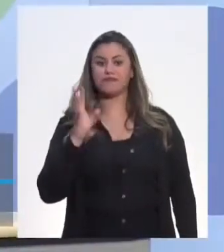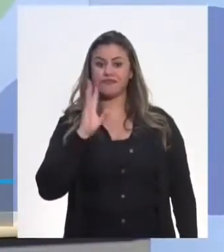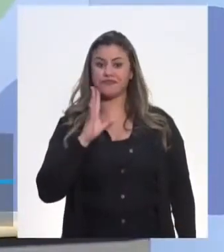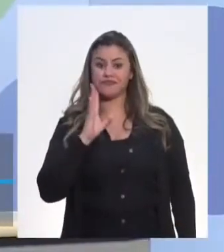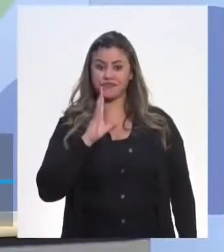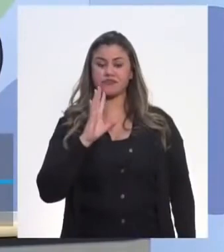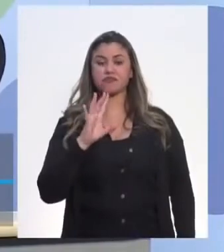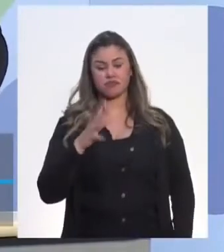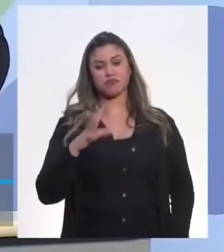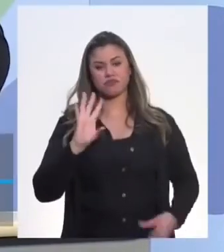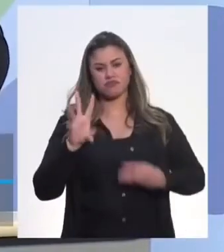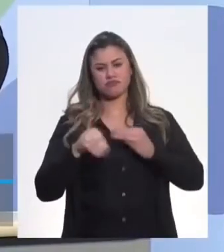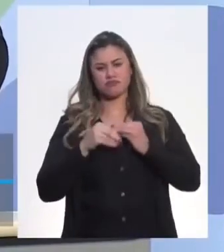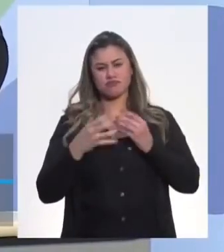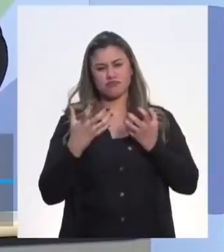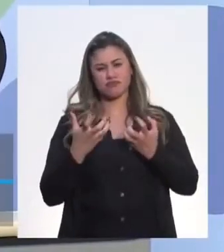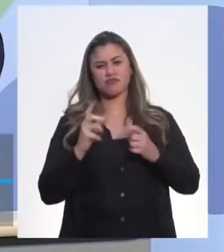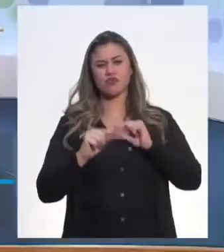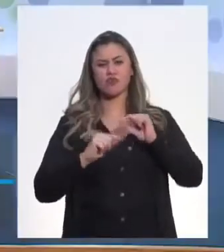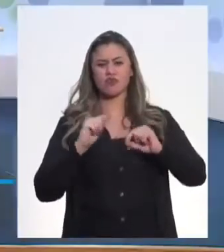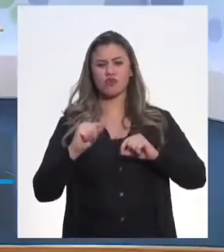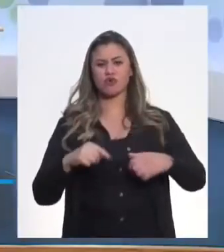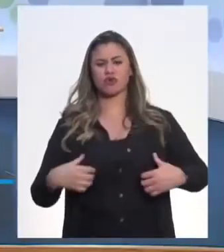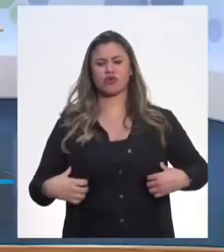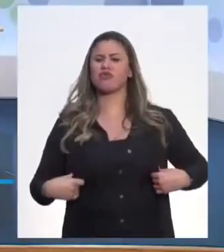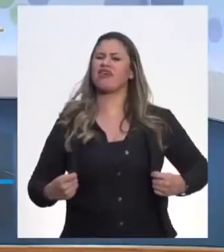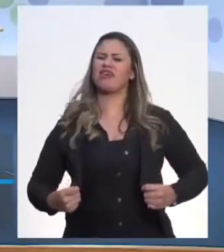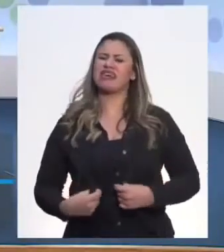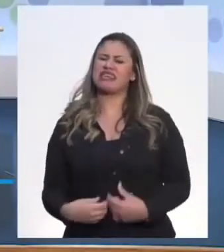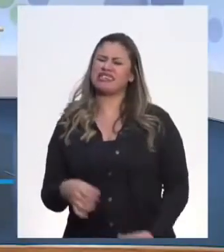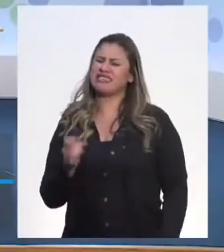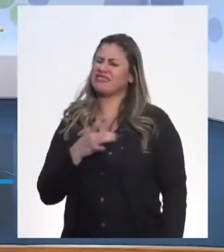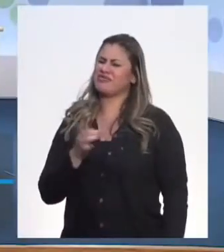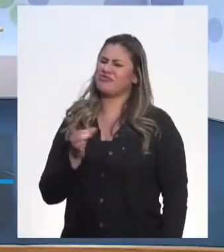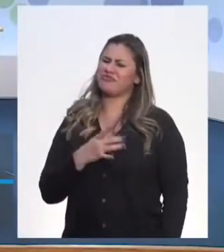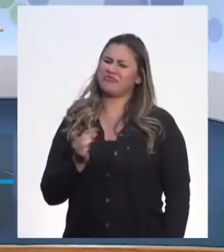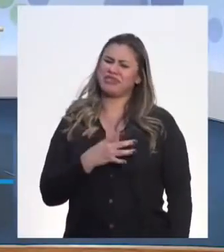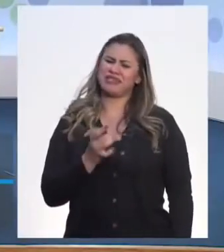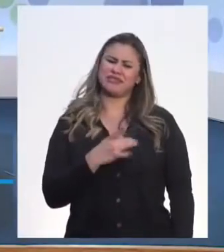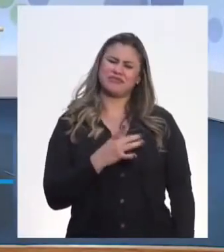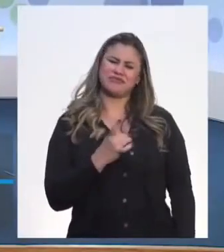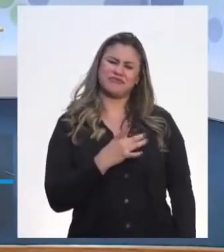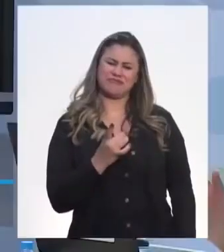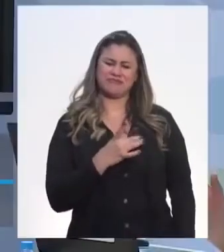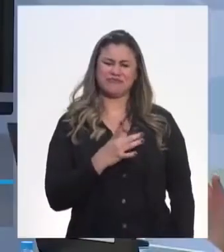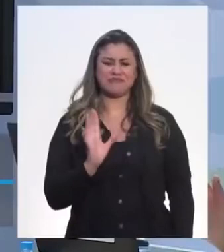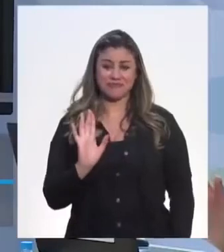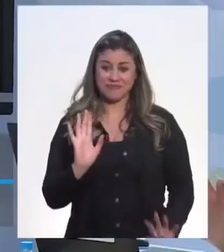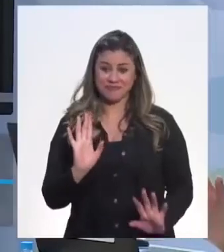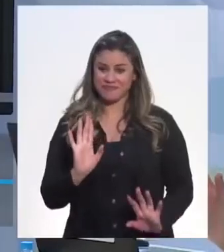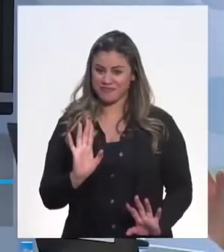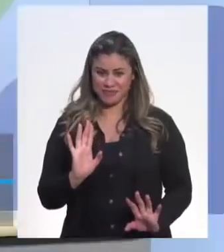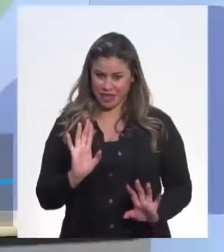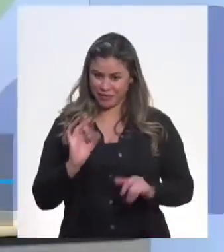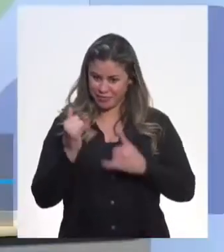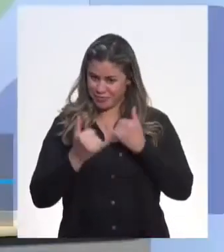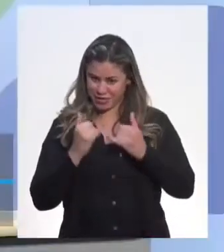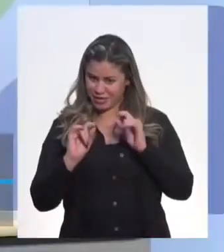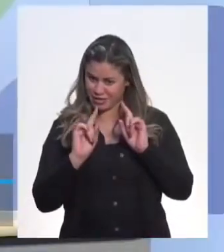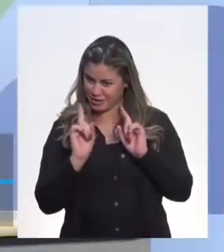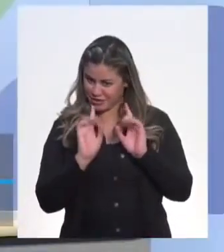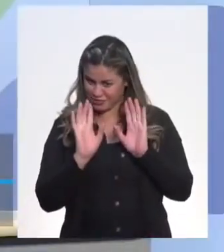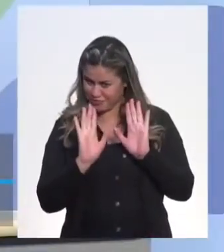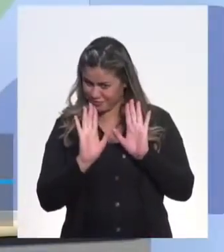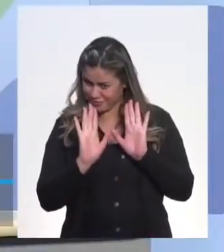você me fazer um comentário Ale do seguinte então vamos lá era Jura Não é zoeira não é isso é